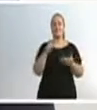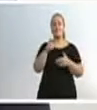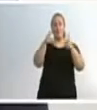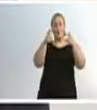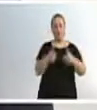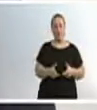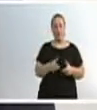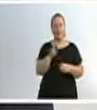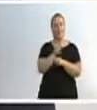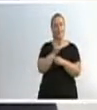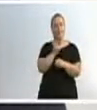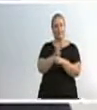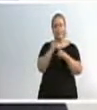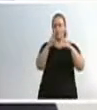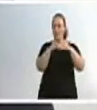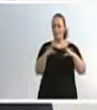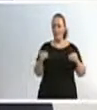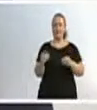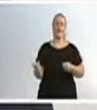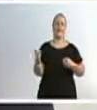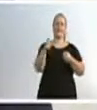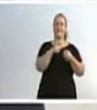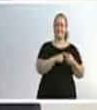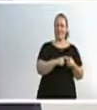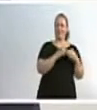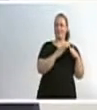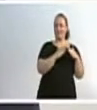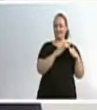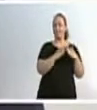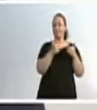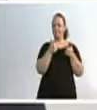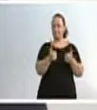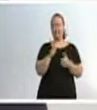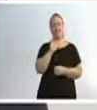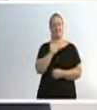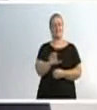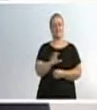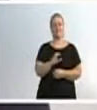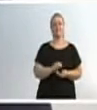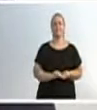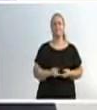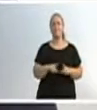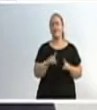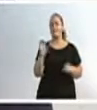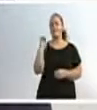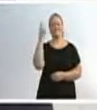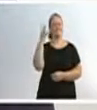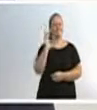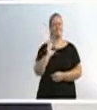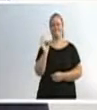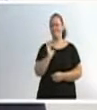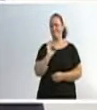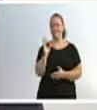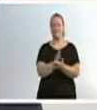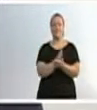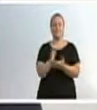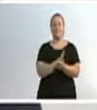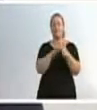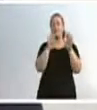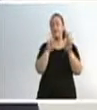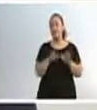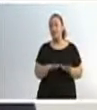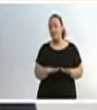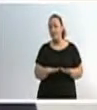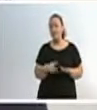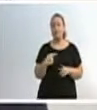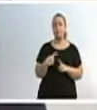passagem. O animal doente vem, é tratado e logo fosse doado, mas isso não ocorre. Muitos acabam ficando aqui, às vezes por ter